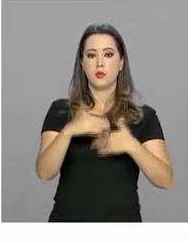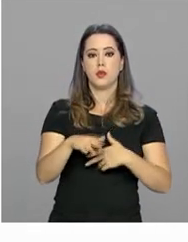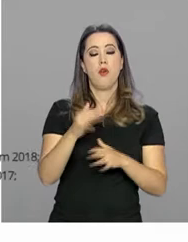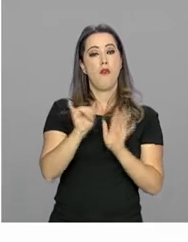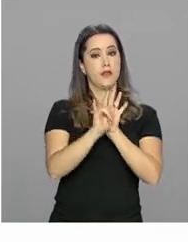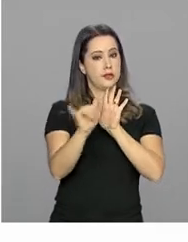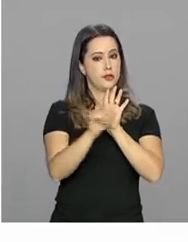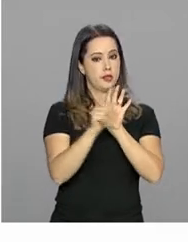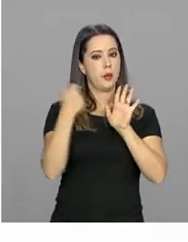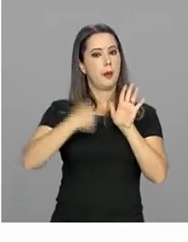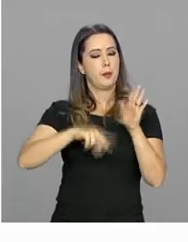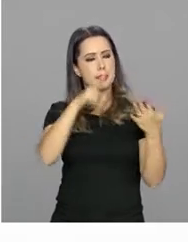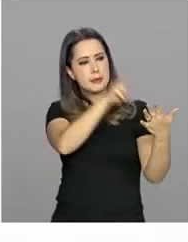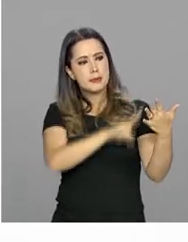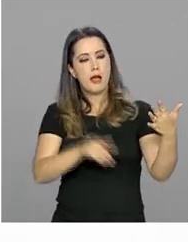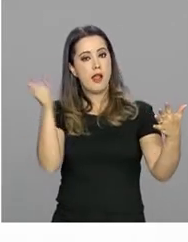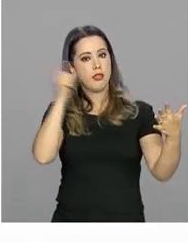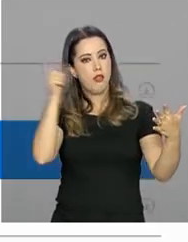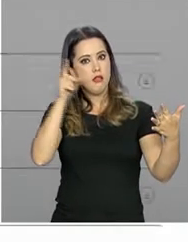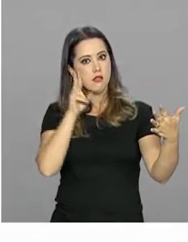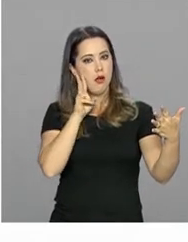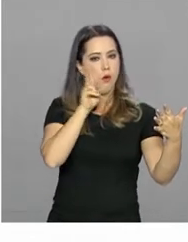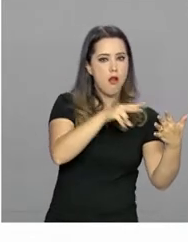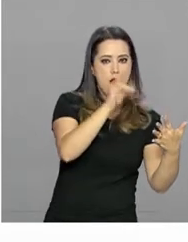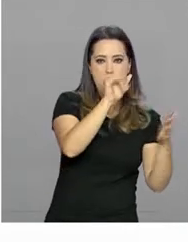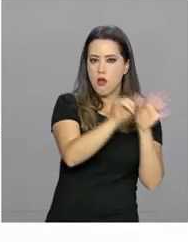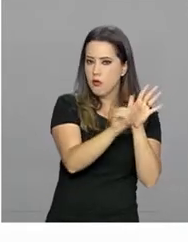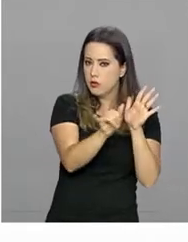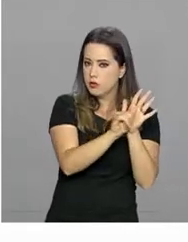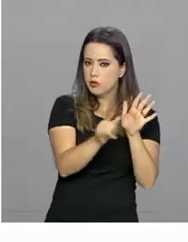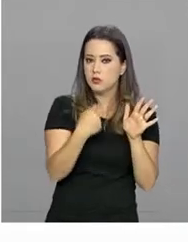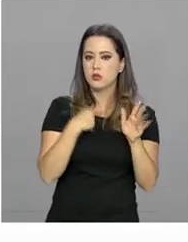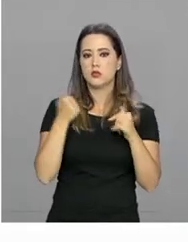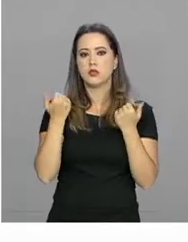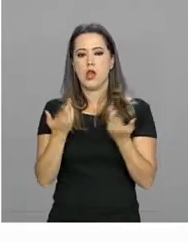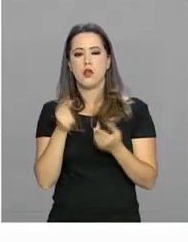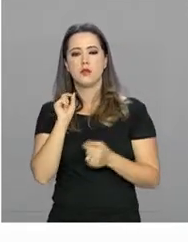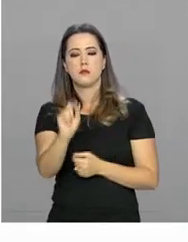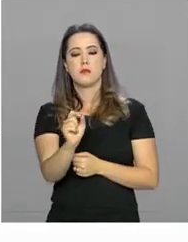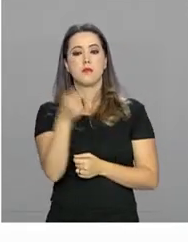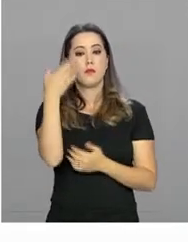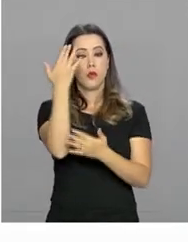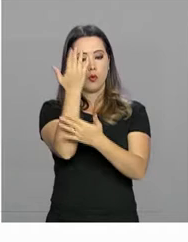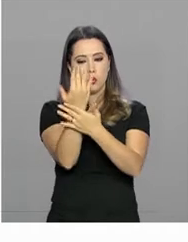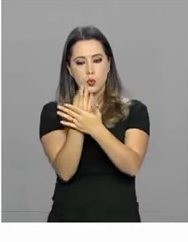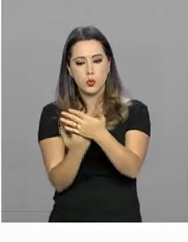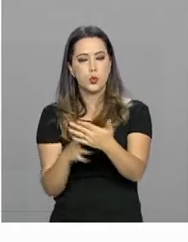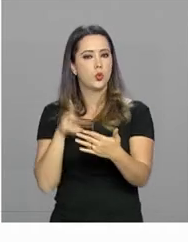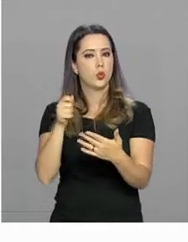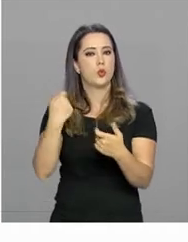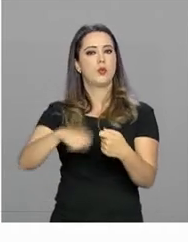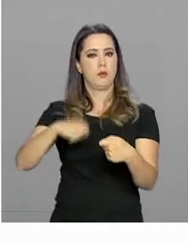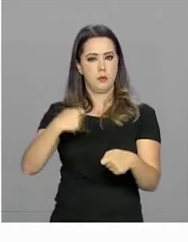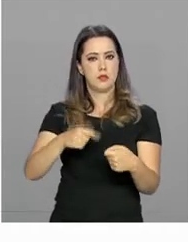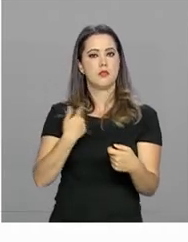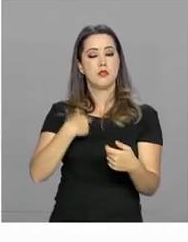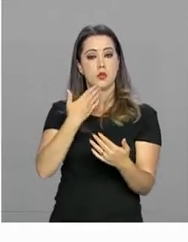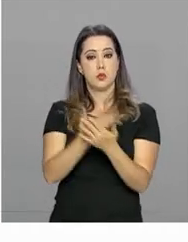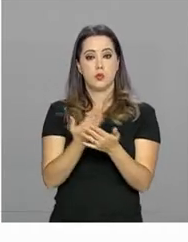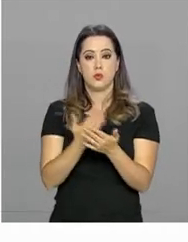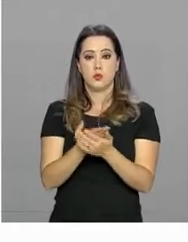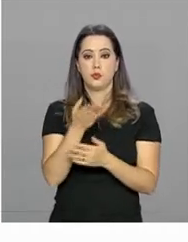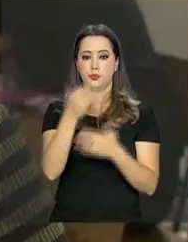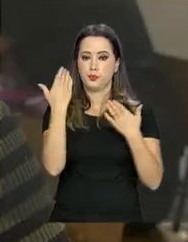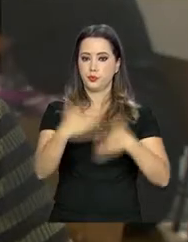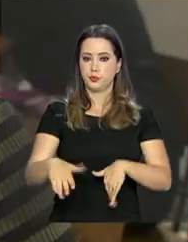edital, que precisa ser lido com atenção, e as matrizes de referência, uma lista com tudo o que vai ser cobrado de você